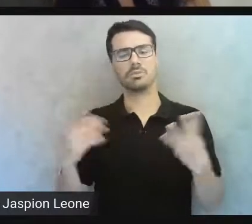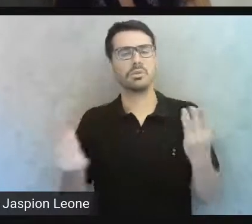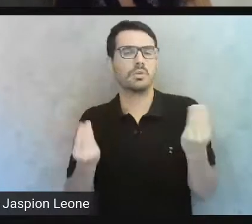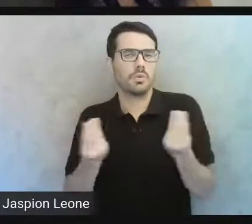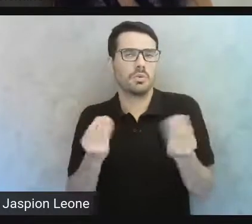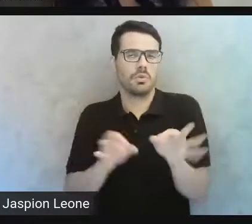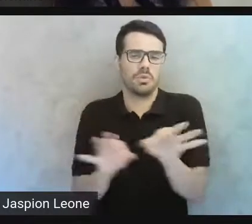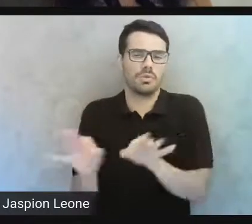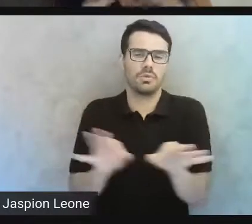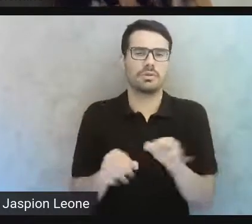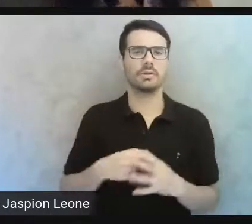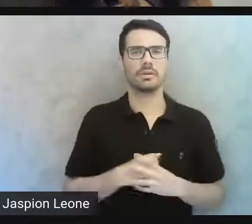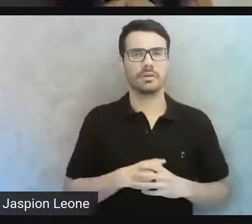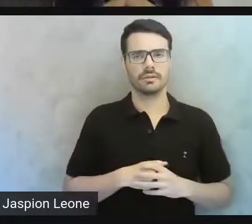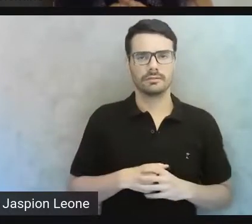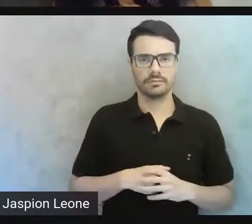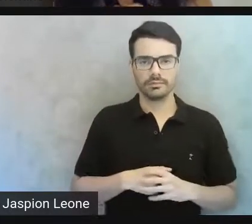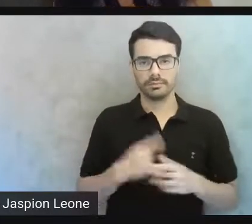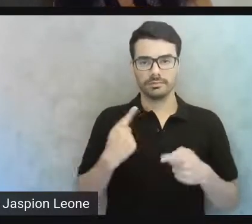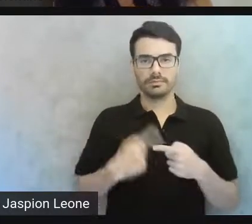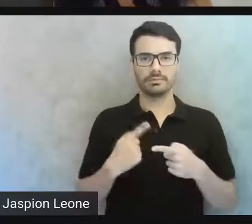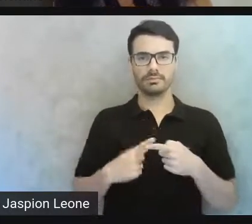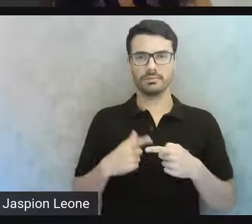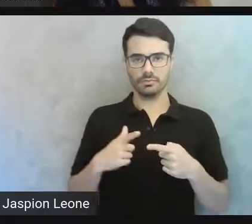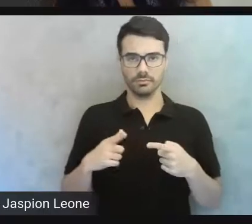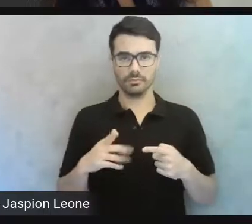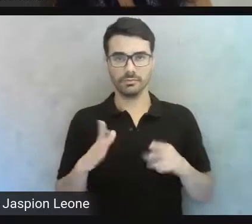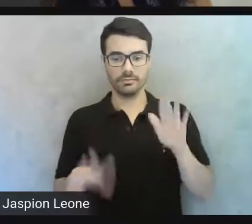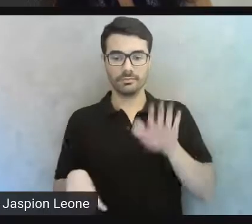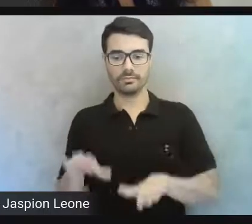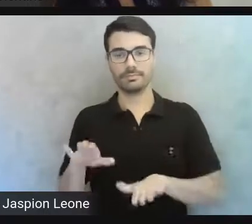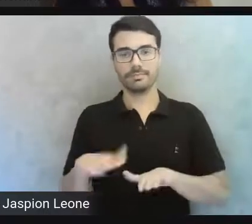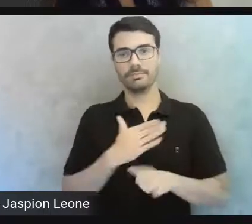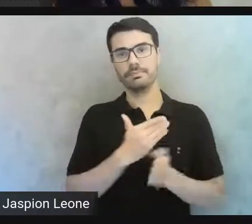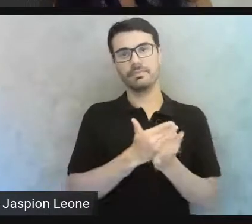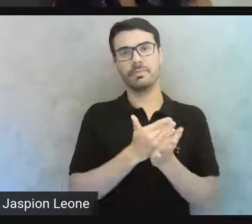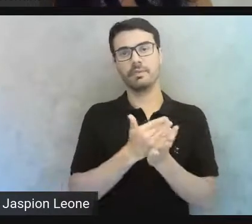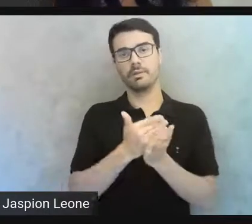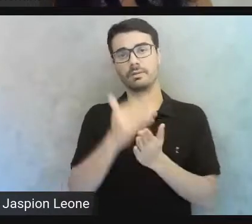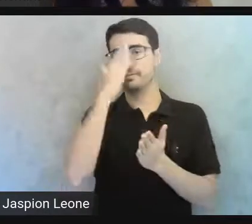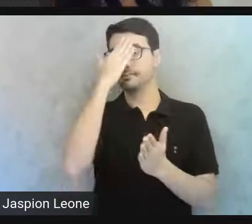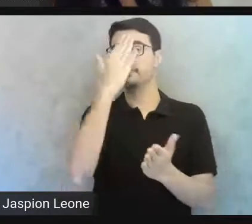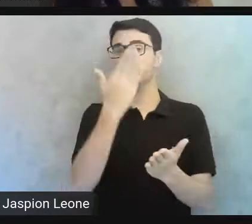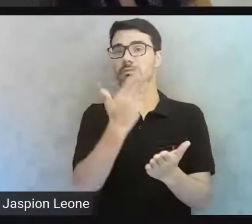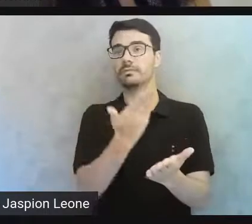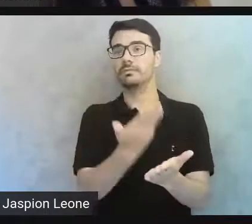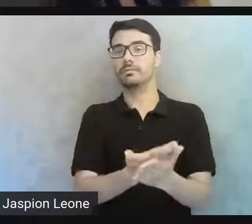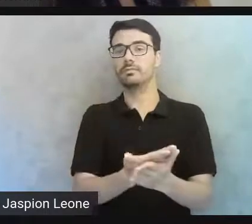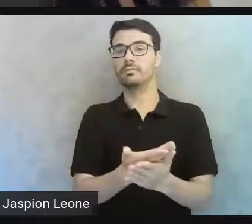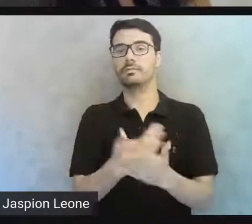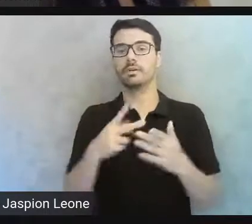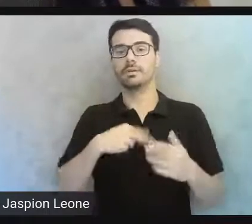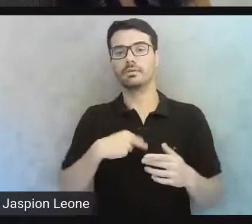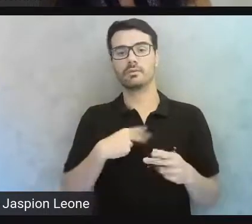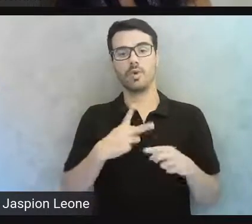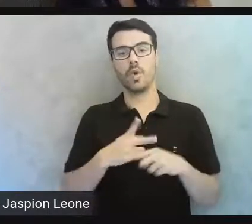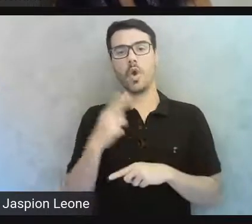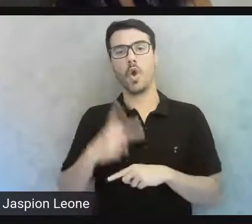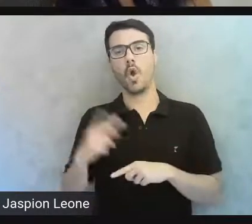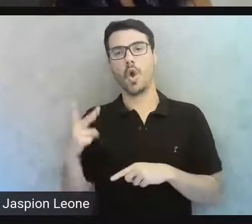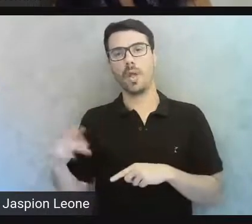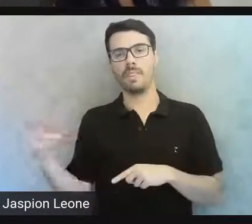organizar isso, né? Porque assim, muita gente tem o receio de começar com a crença de que eu vou ter que cortar gastos, vai